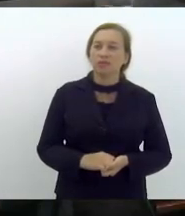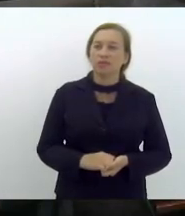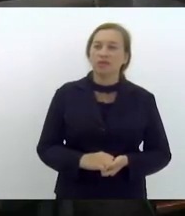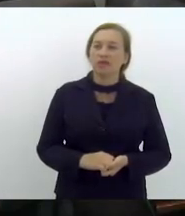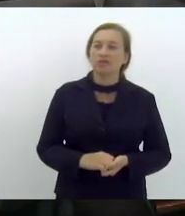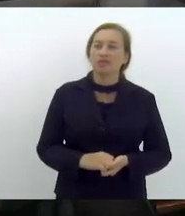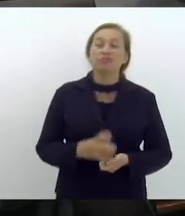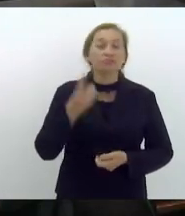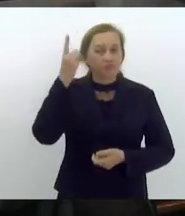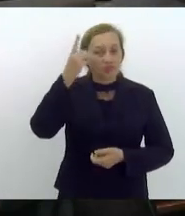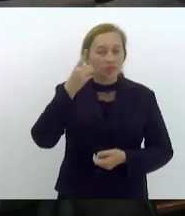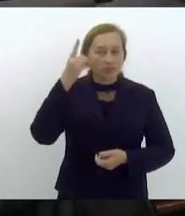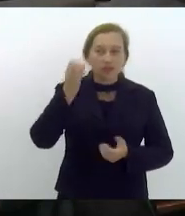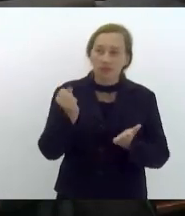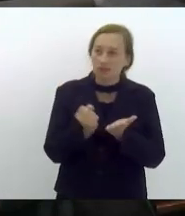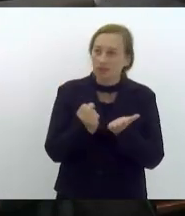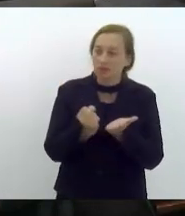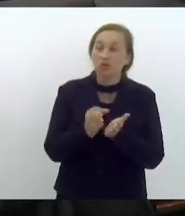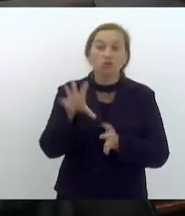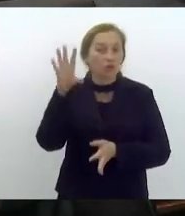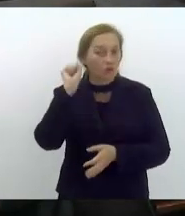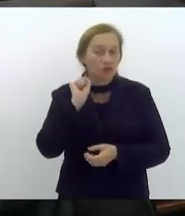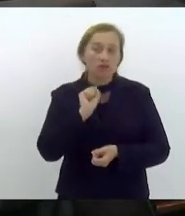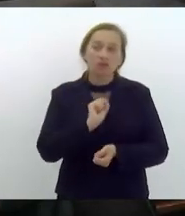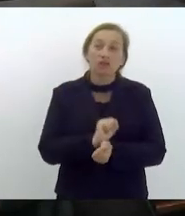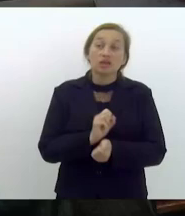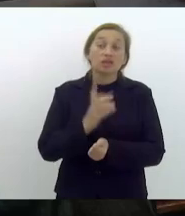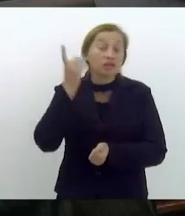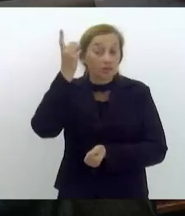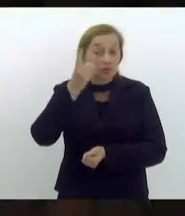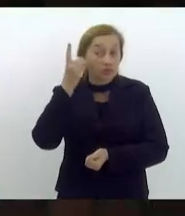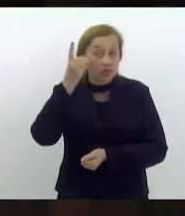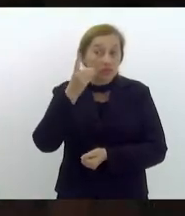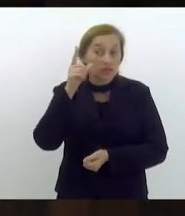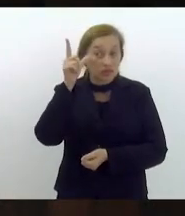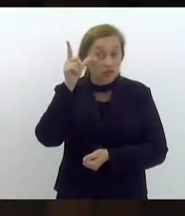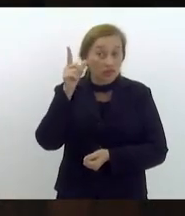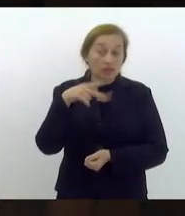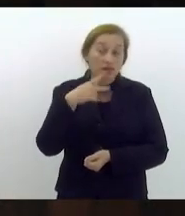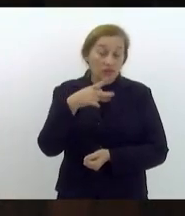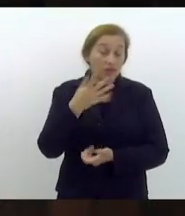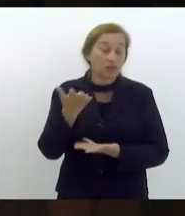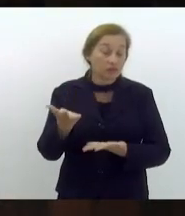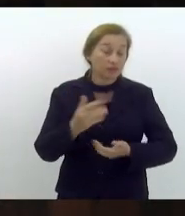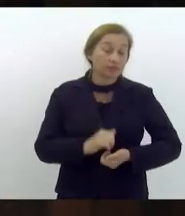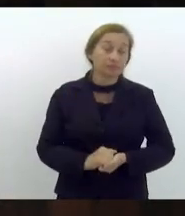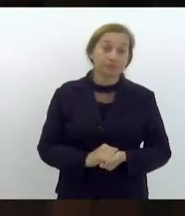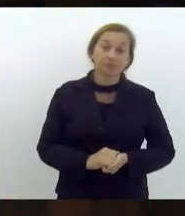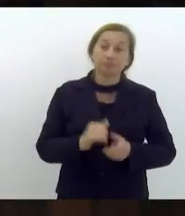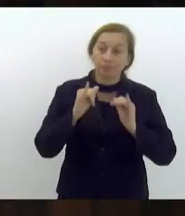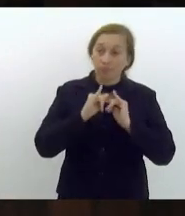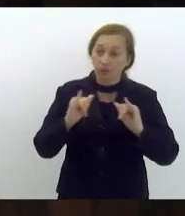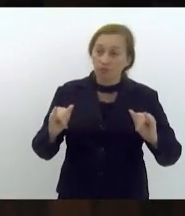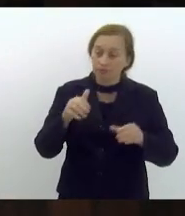Deputado Samuel Malafaia nós estamos ouvindo que a deputada Lucinha autora do projeto tava fazendo é uso da palavra